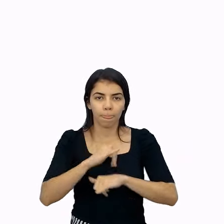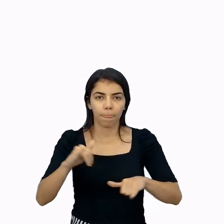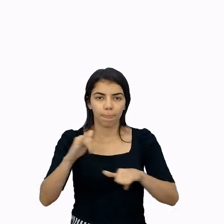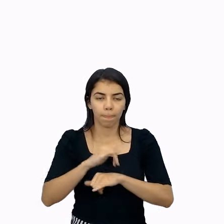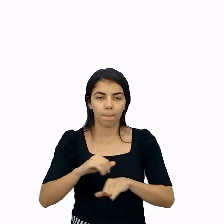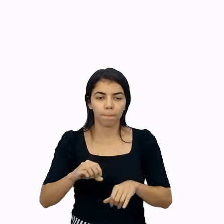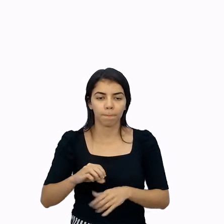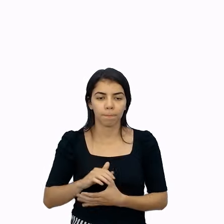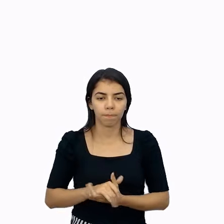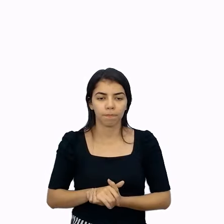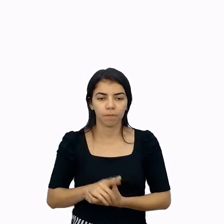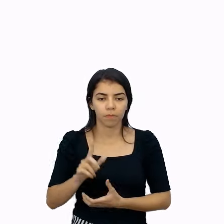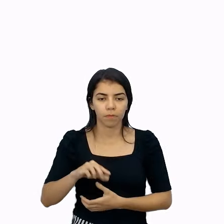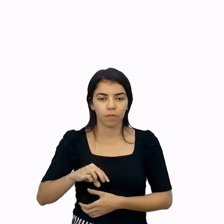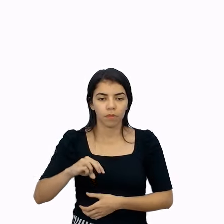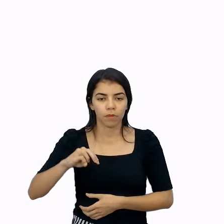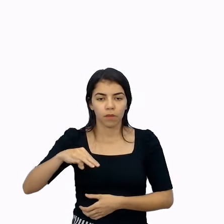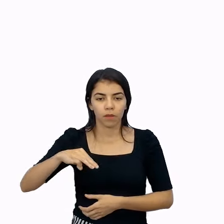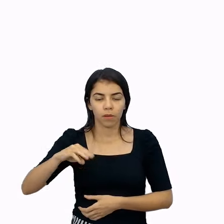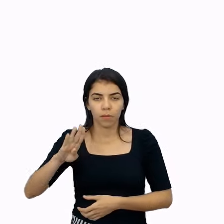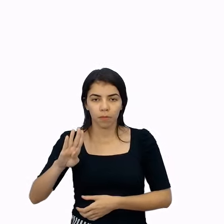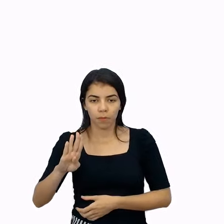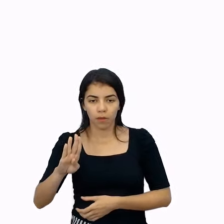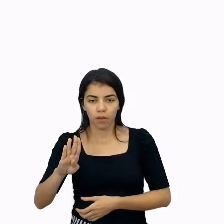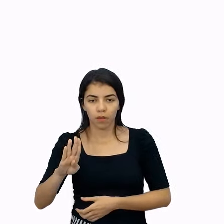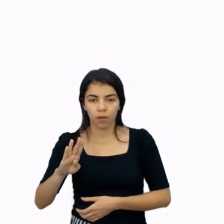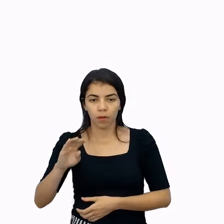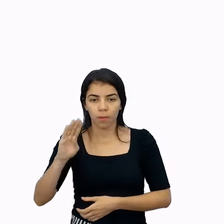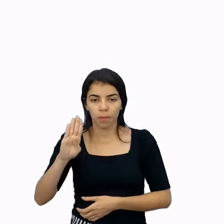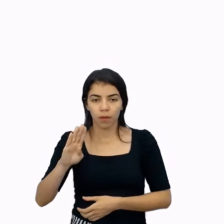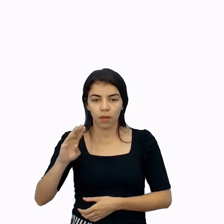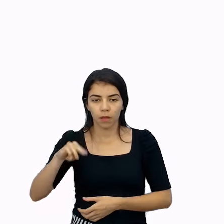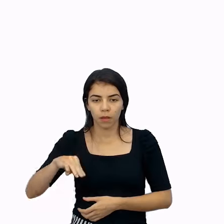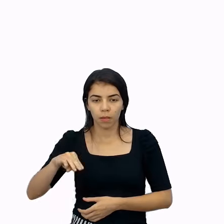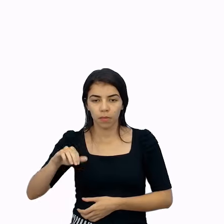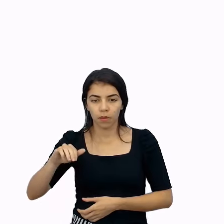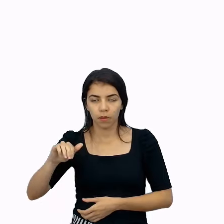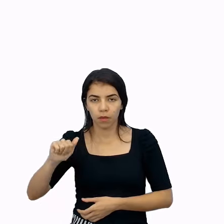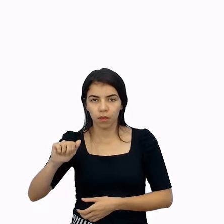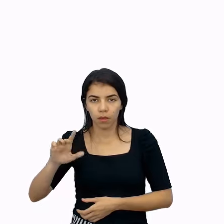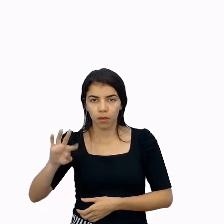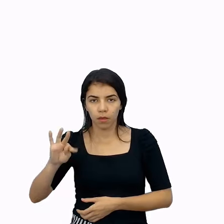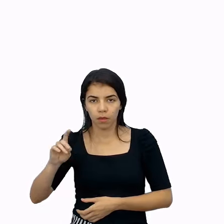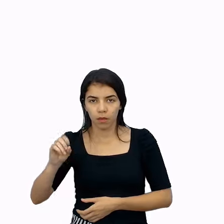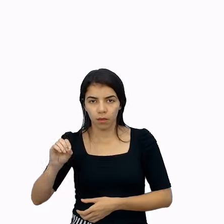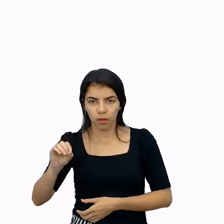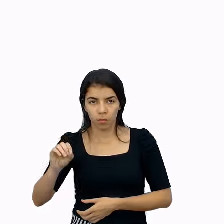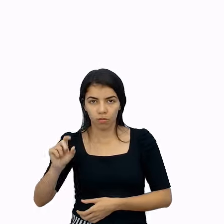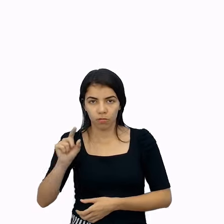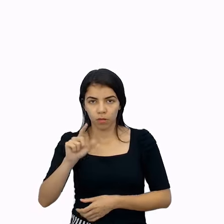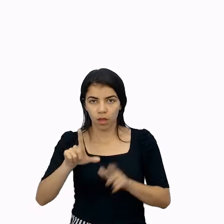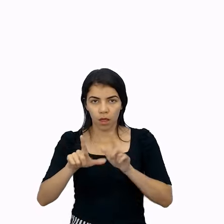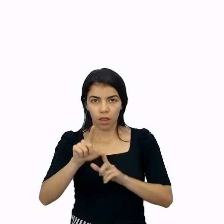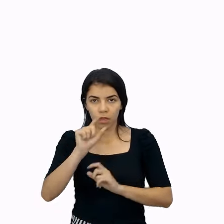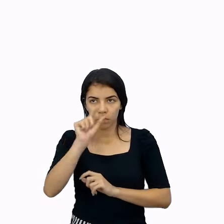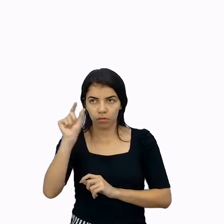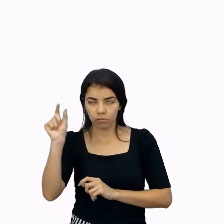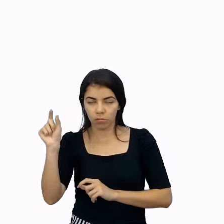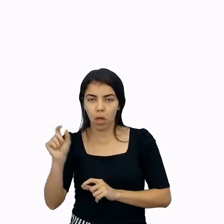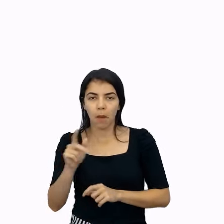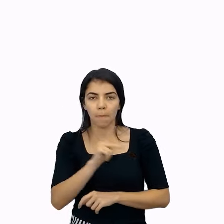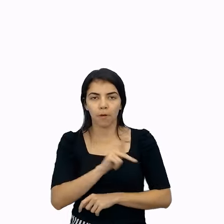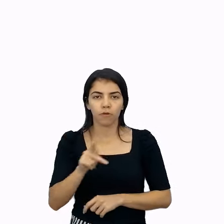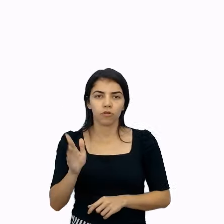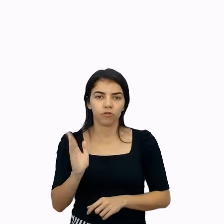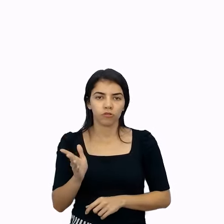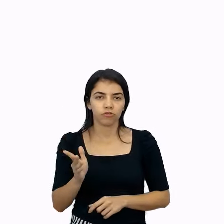o MB para muito bom, o B para baixo, o M para médio e o A para alto. Obviamente que cada professor já deve ter,